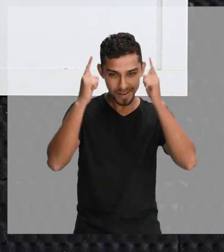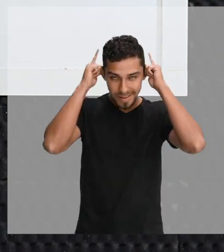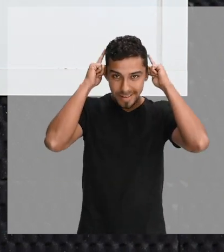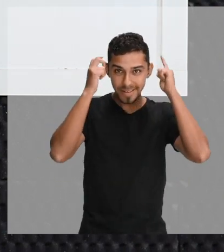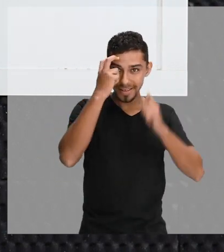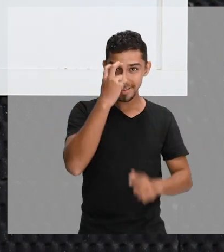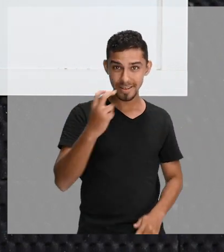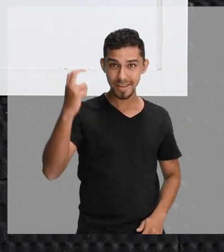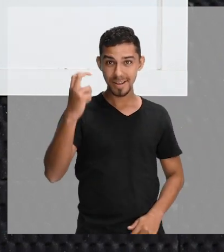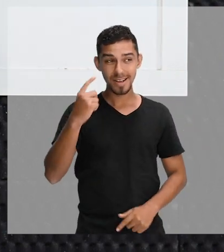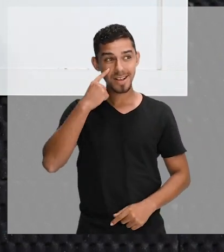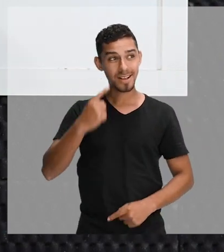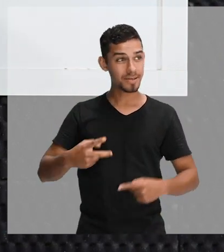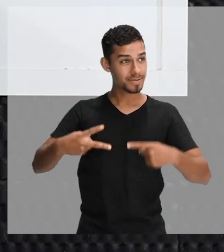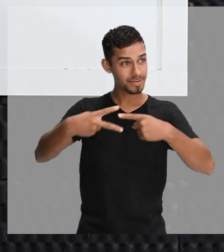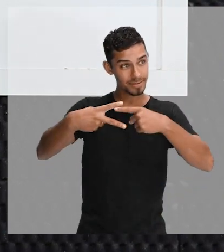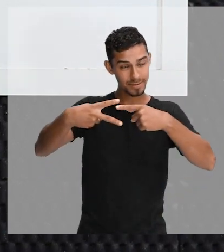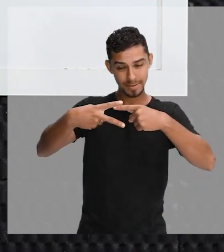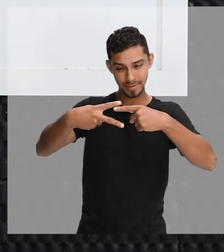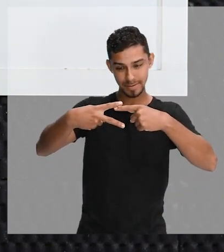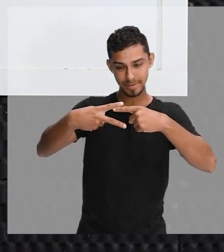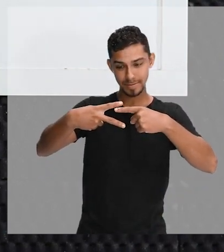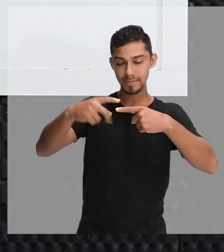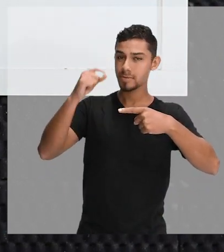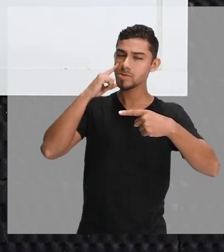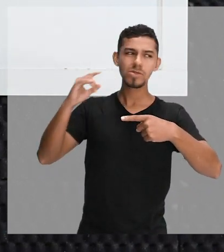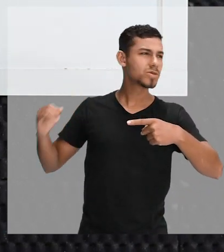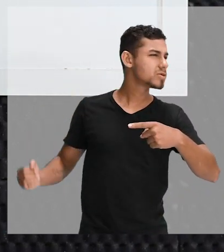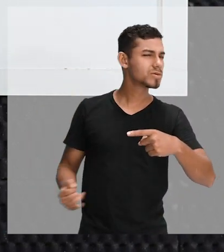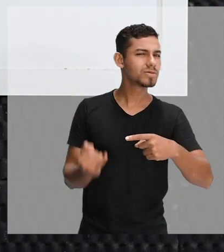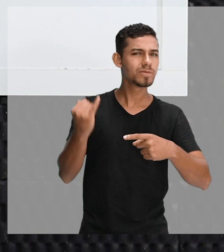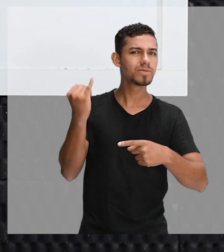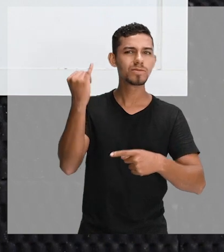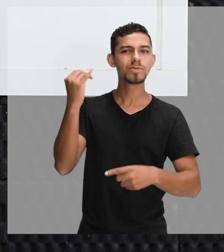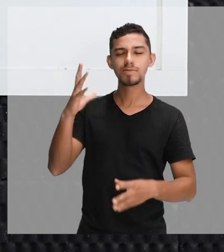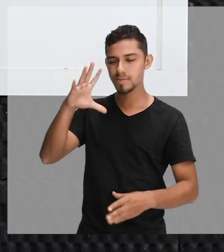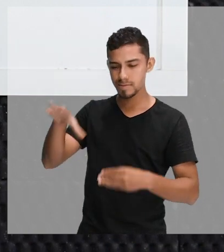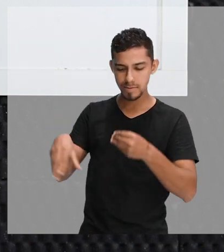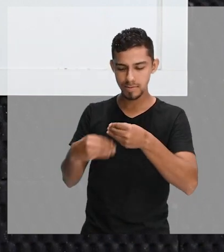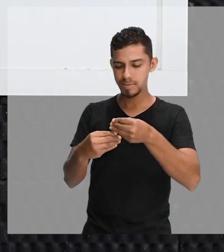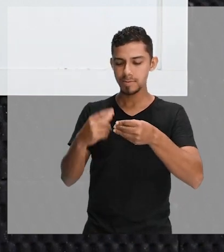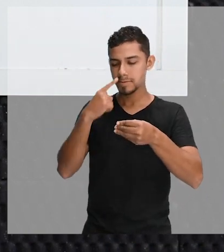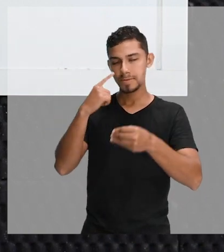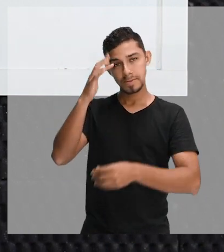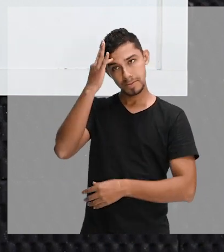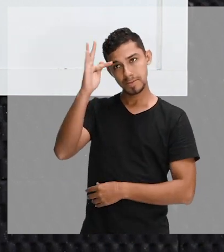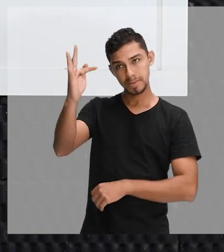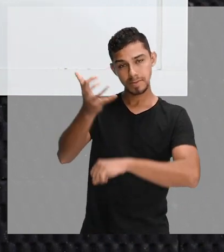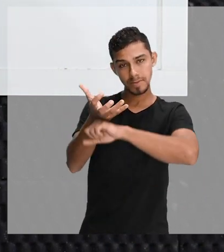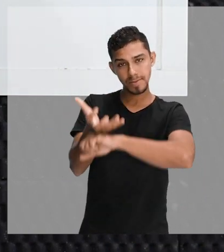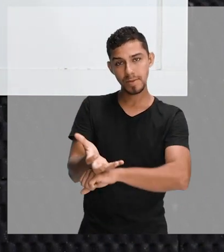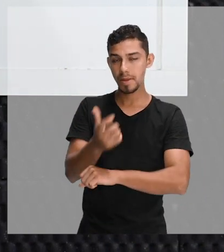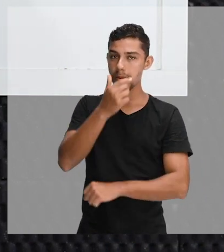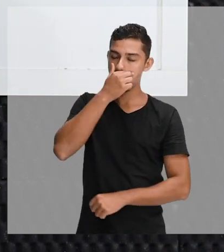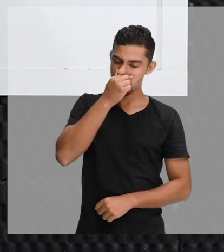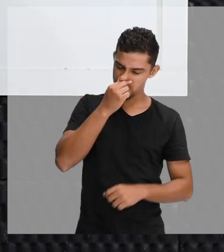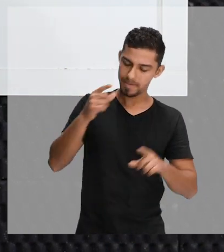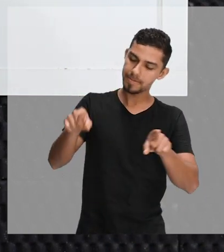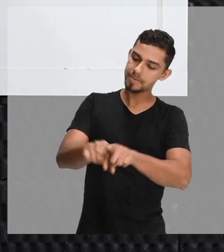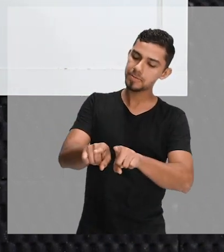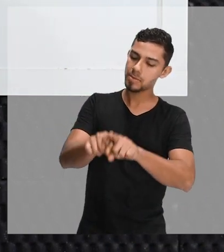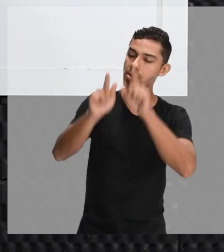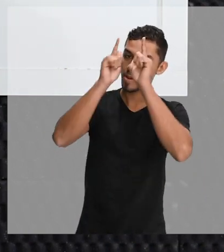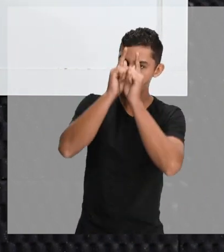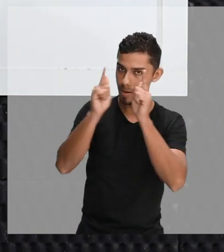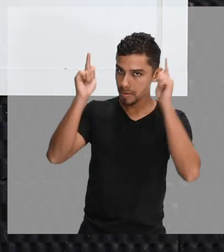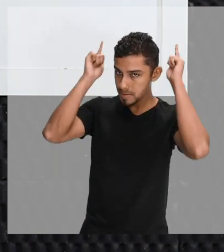ela é importante, para frisar que nós temos uma participação muito grande, principalmente na filosofia, em relação à cultura grega, que vai